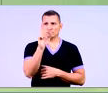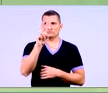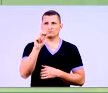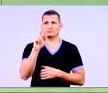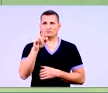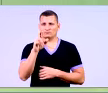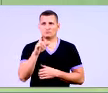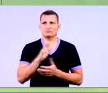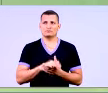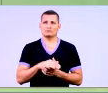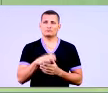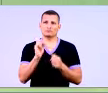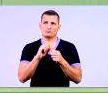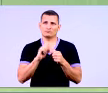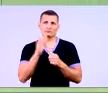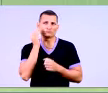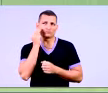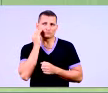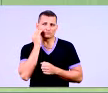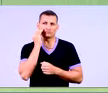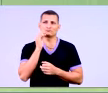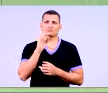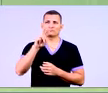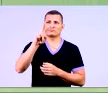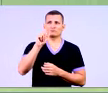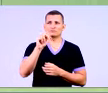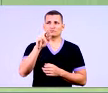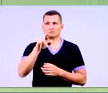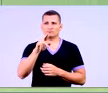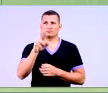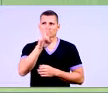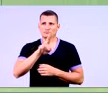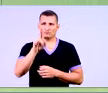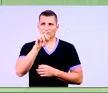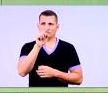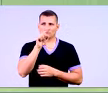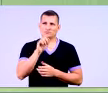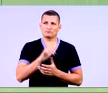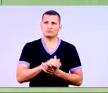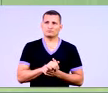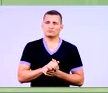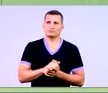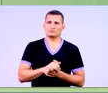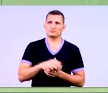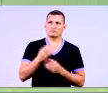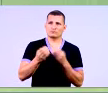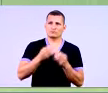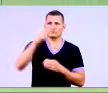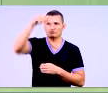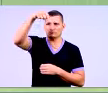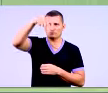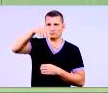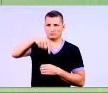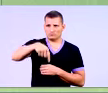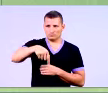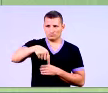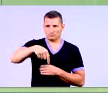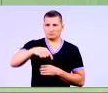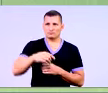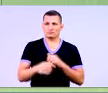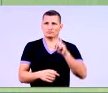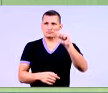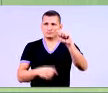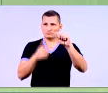que a checagem das variáveis eu vou usar essa linha que como se fosse uma linha de checagem a variável a